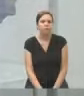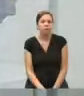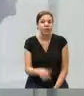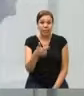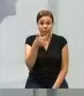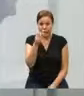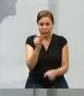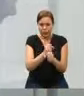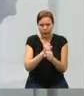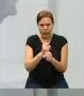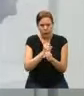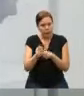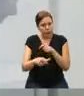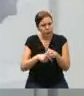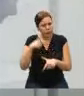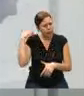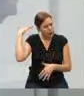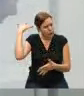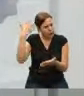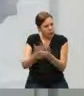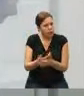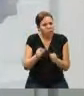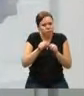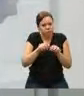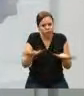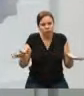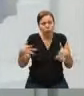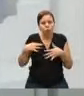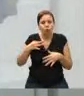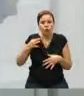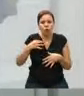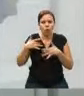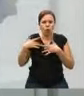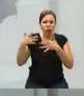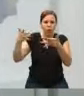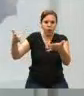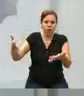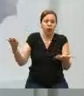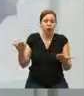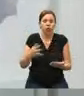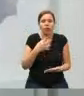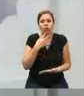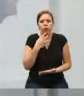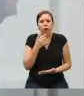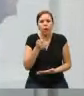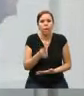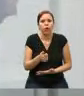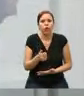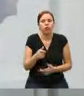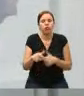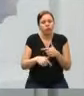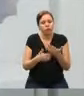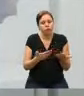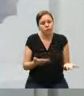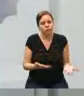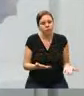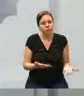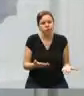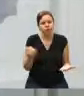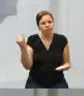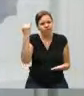Dez anos de história, espalhando a semente da fraternidade. Agora a gente vai conhecer um pouquinho mais desse trabalho